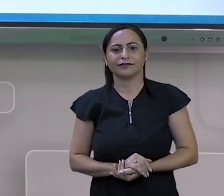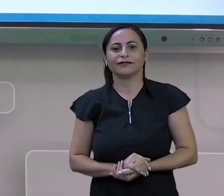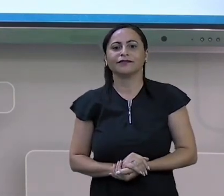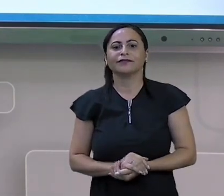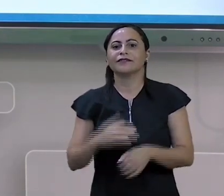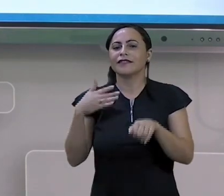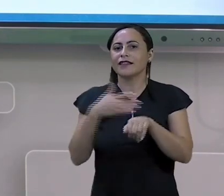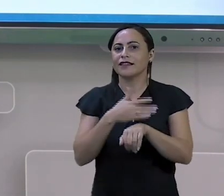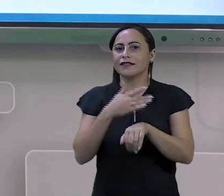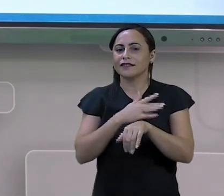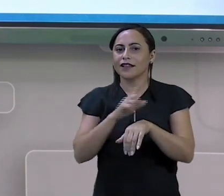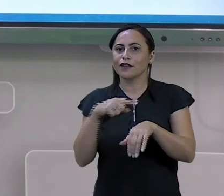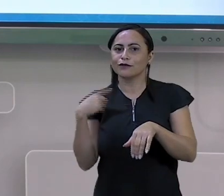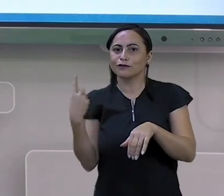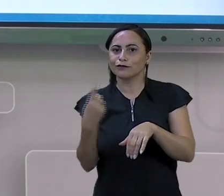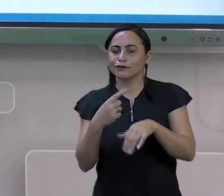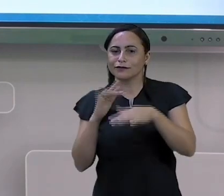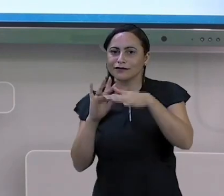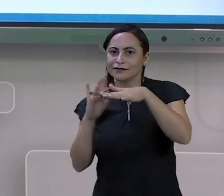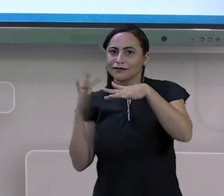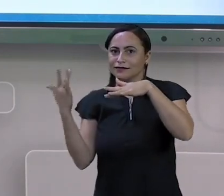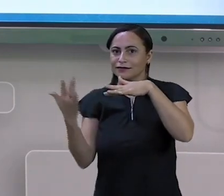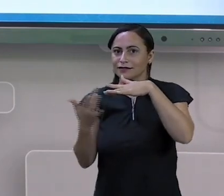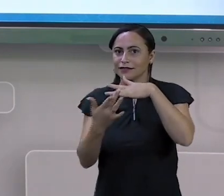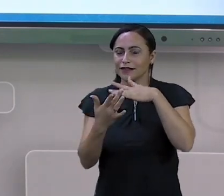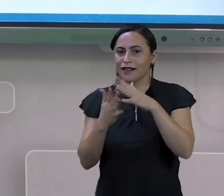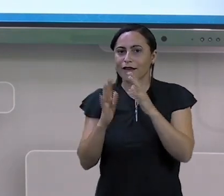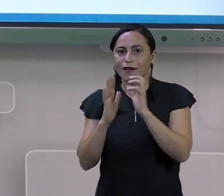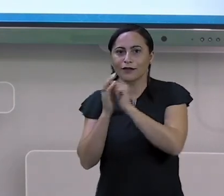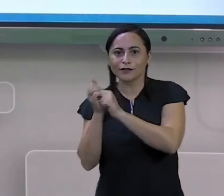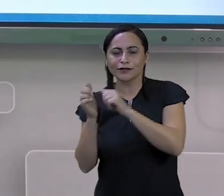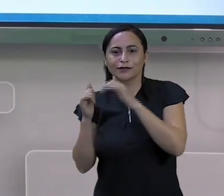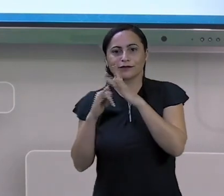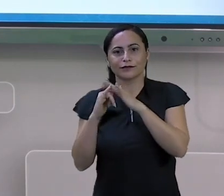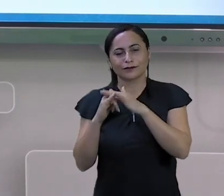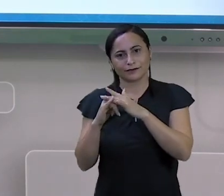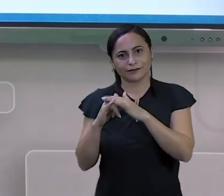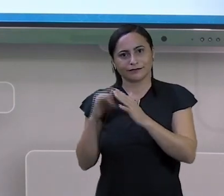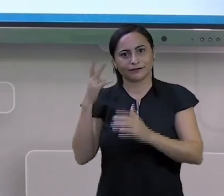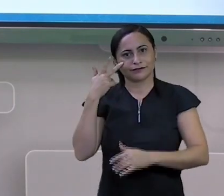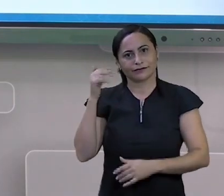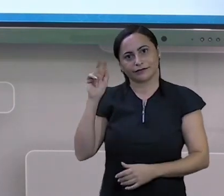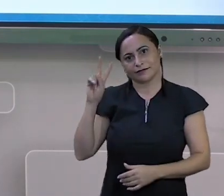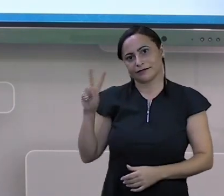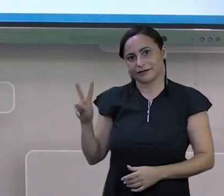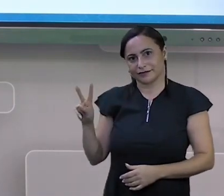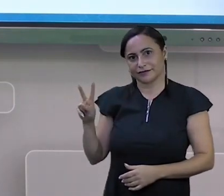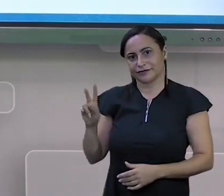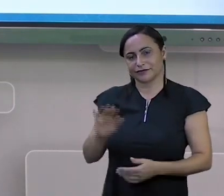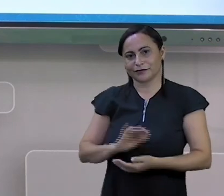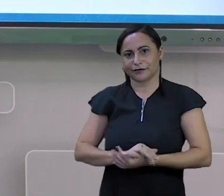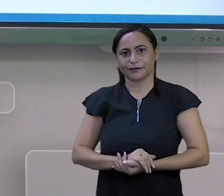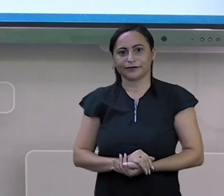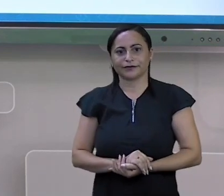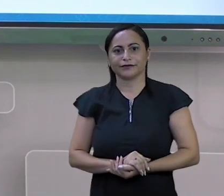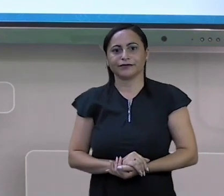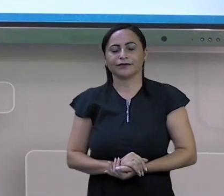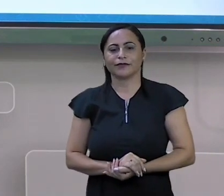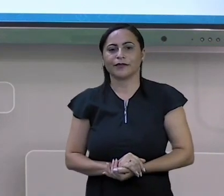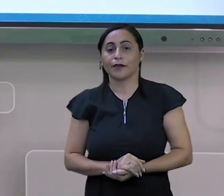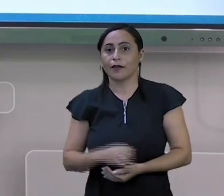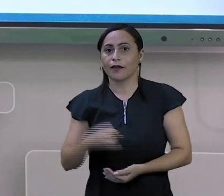tela, acesse nossas redes sociais e se inscreva em nosso canal do YouTube ISMED GV.